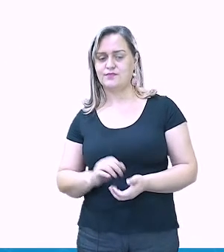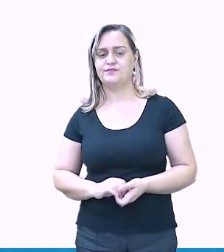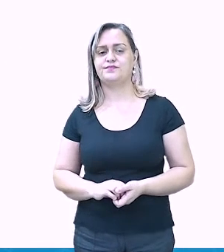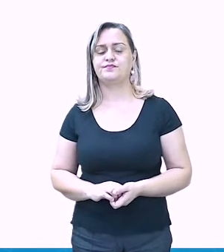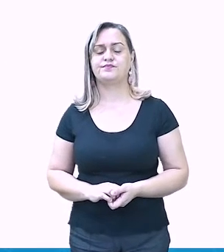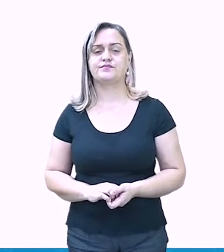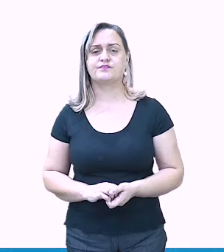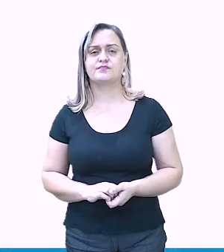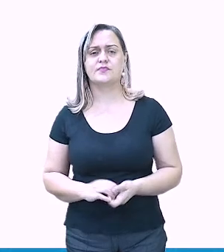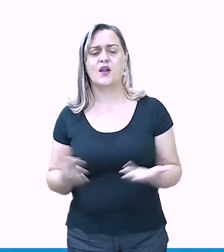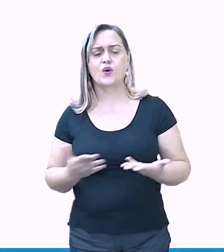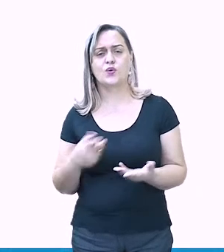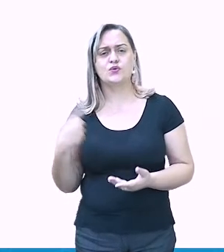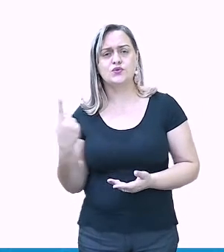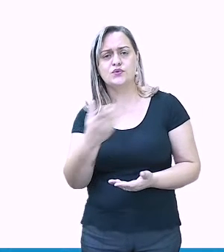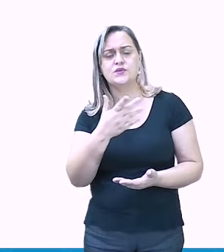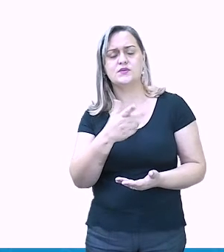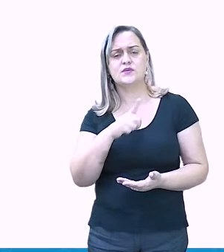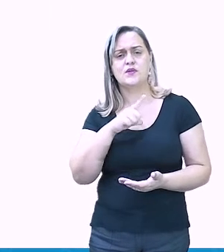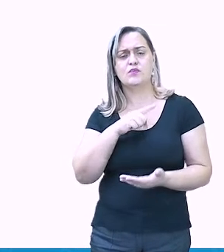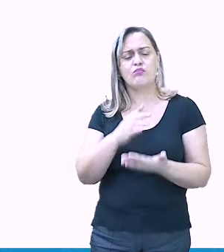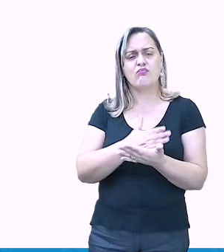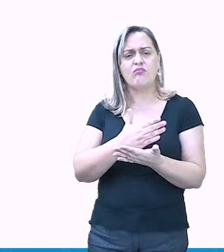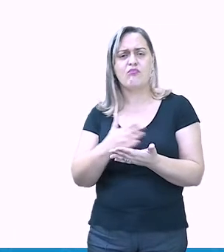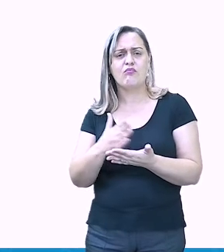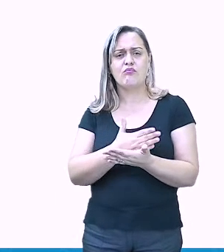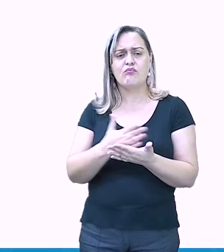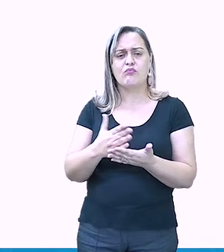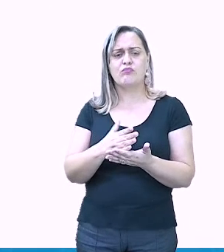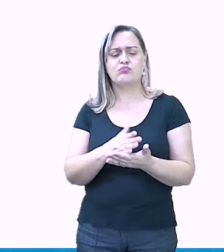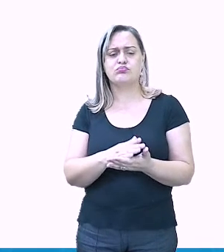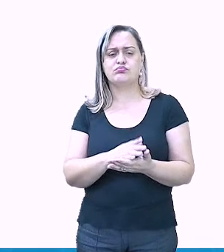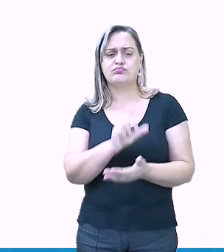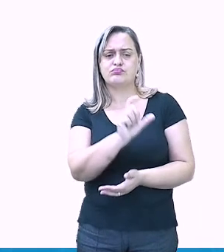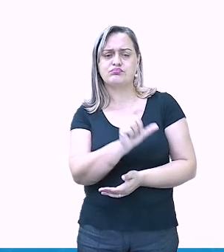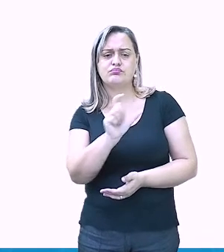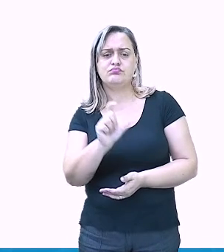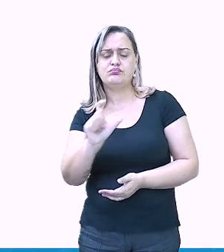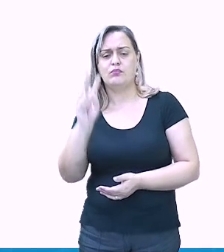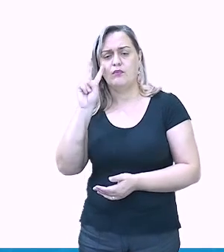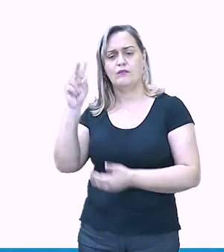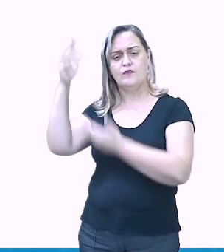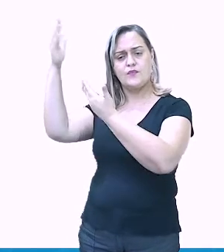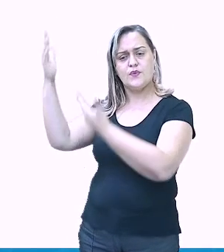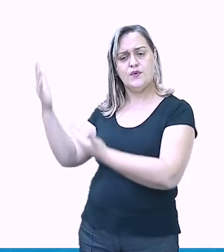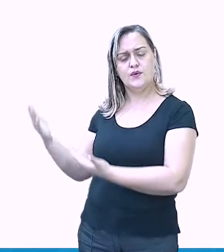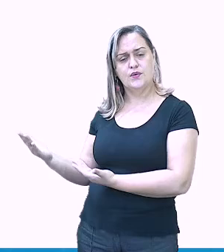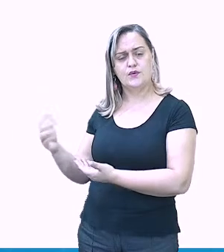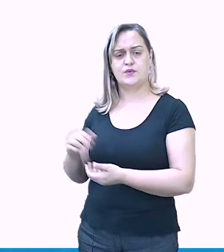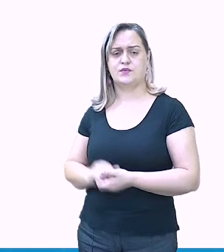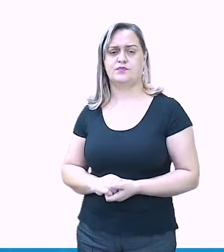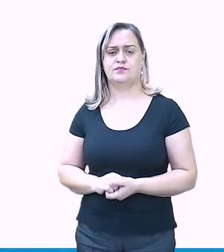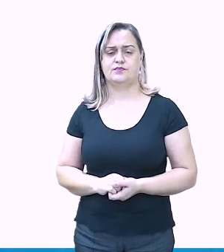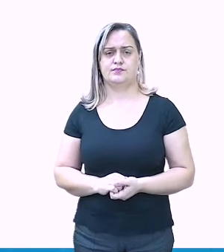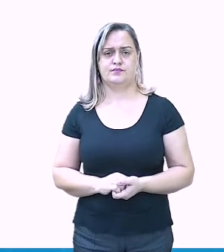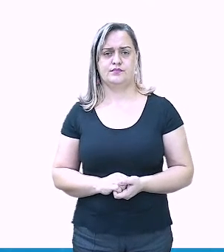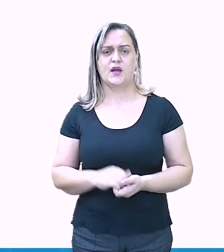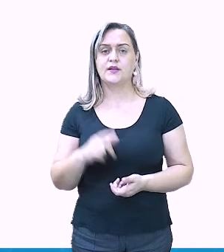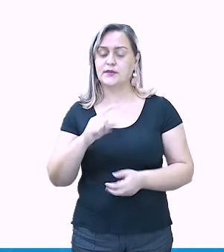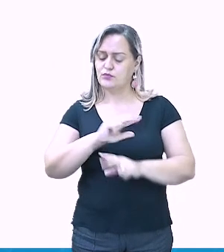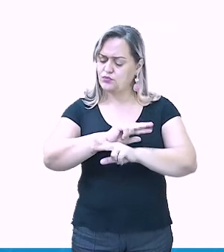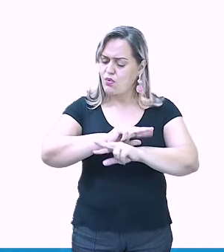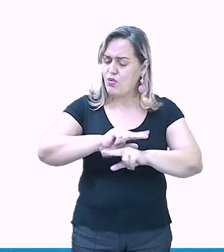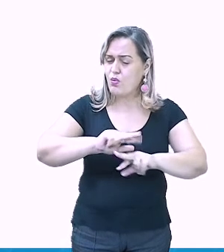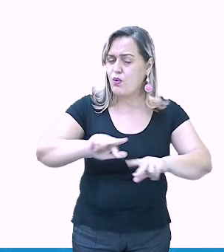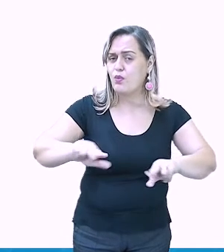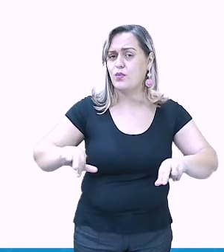alguns temas aqui, tipos de interjeição, e trouxe para que vocês pudessem observar. Bem, as temáticas são inúmeras, né? Não